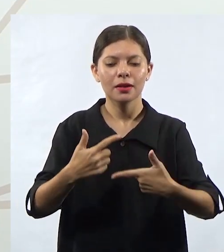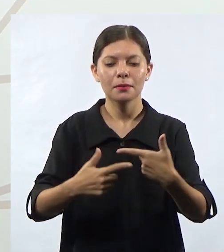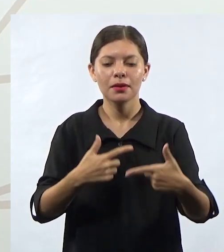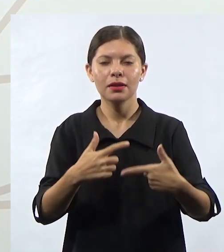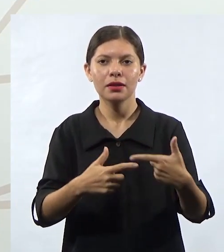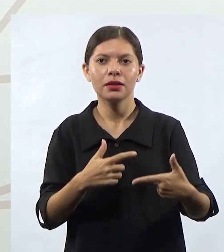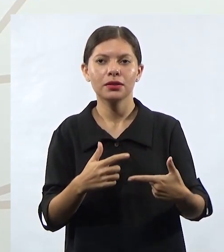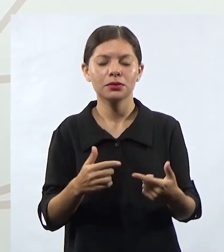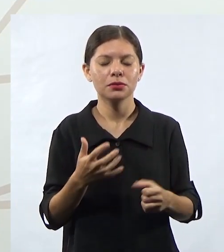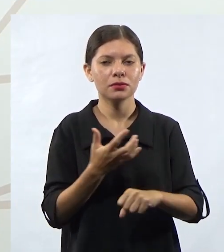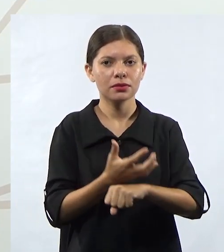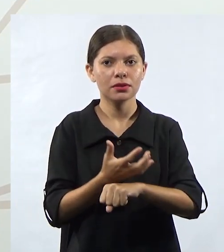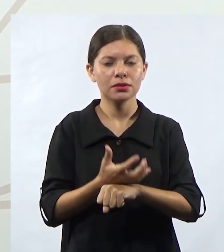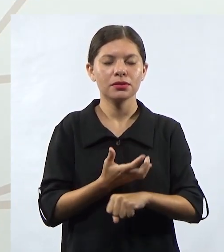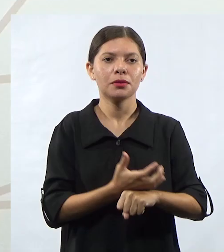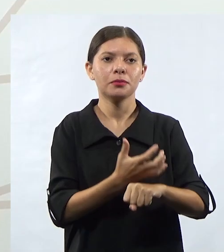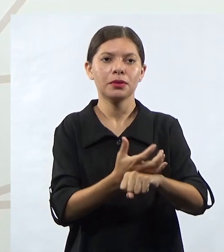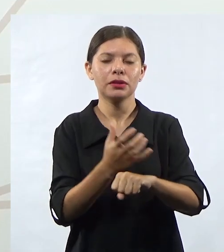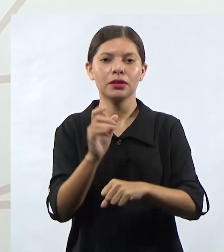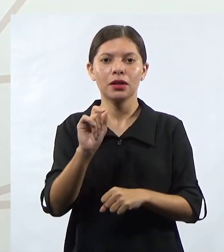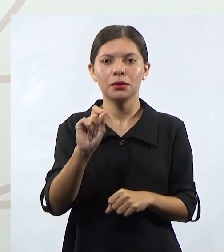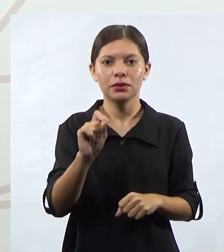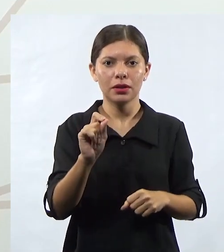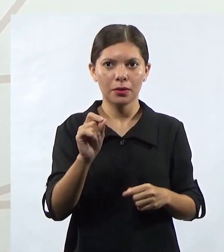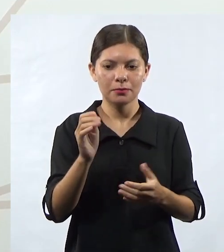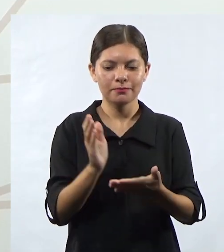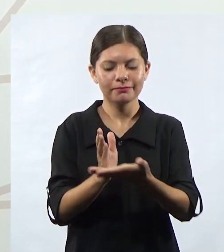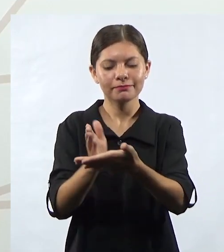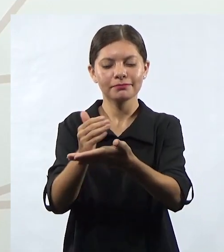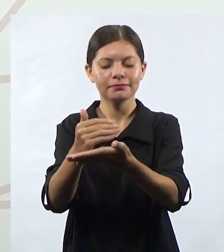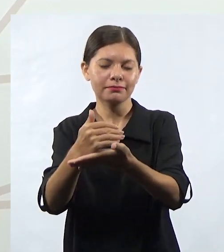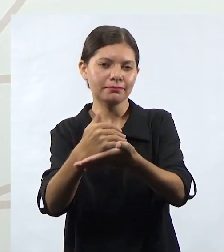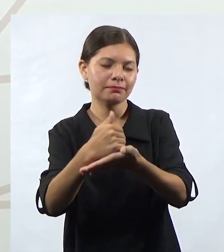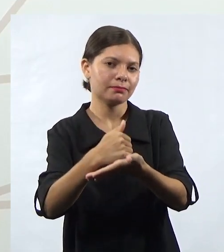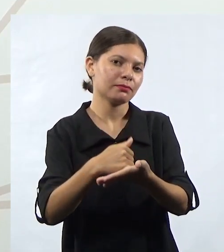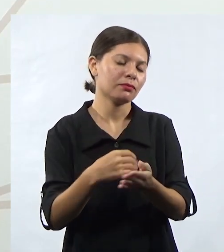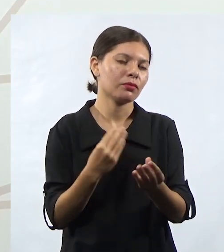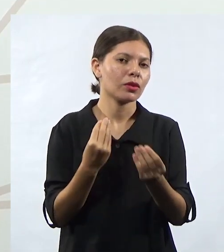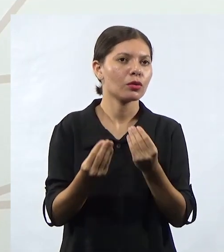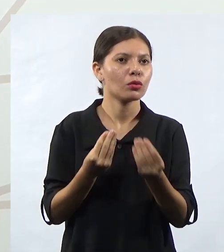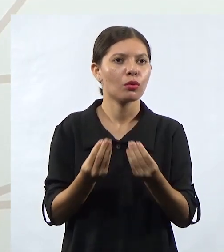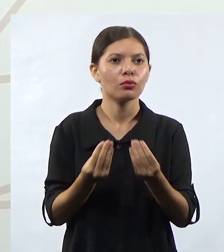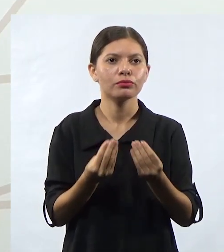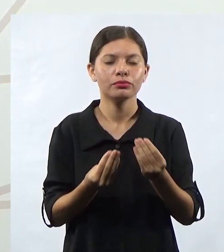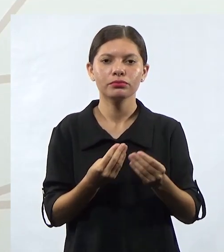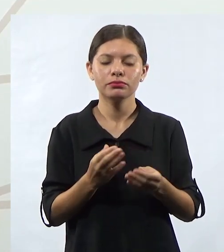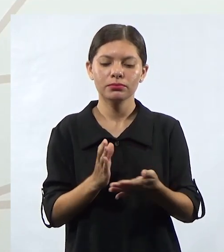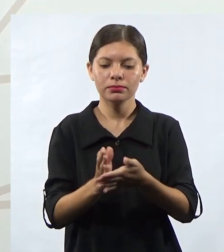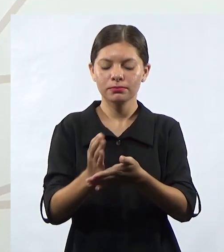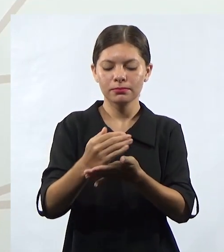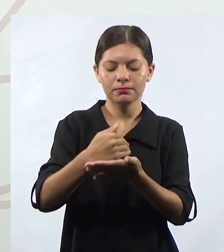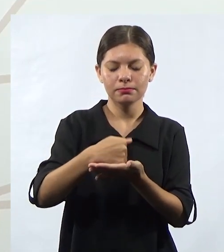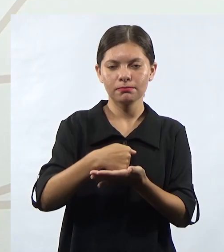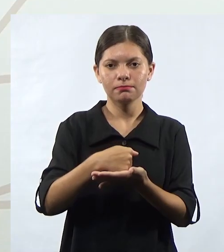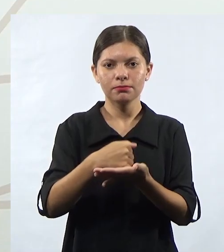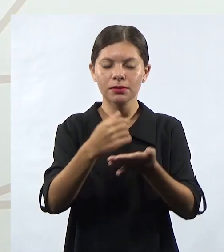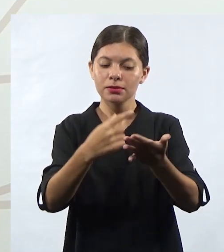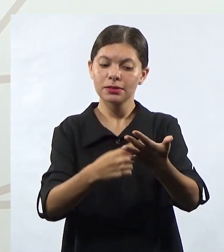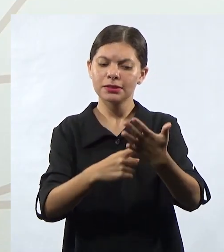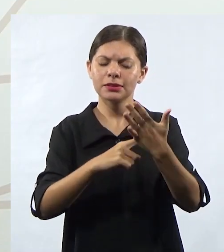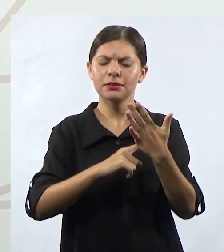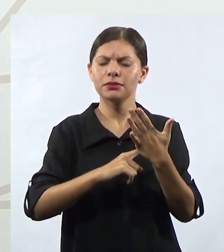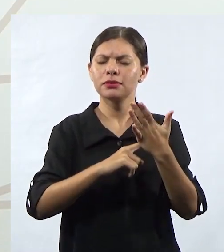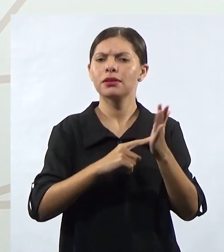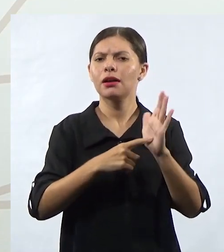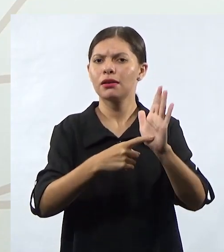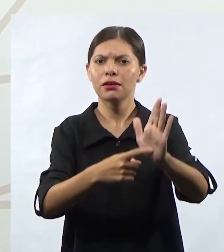ao longo dessa disciplina algumas formas de coletar dados que vão nos ajudar a construir a